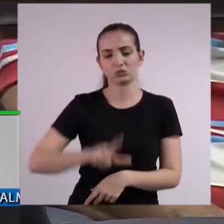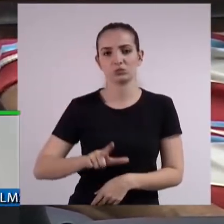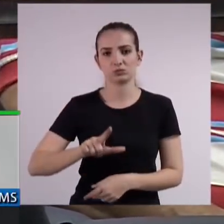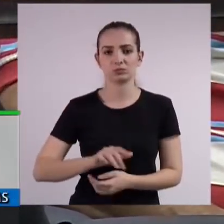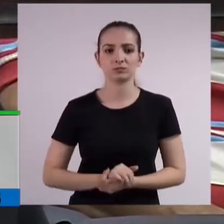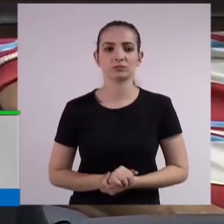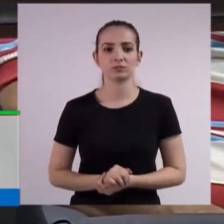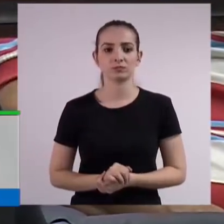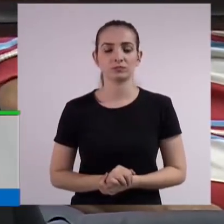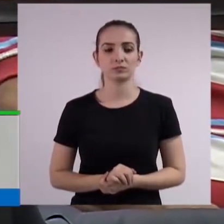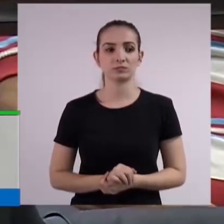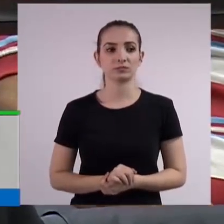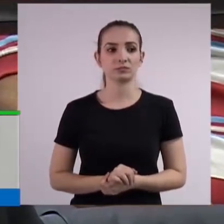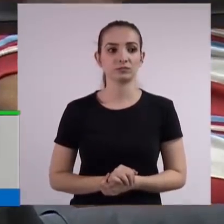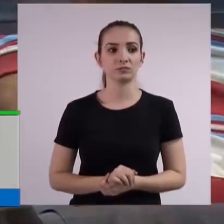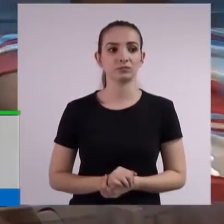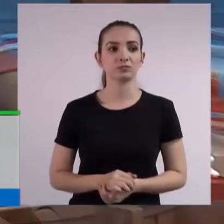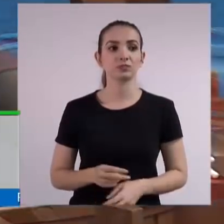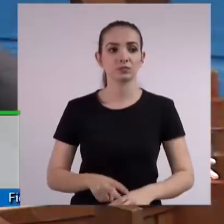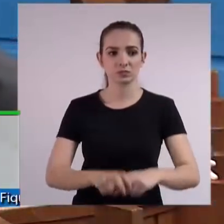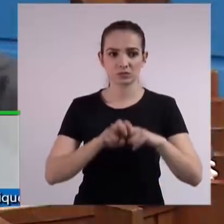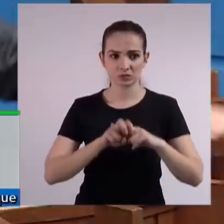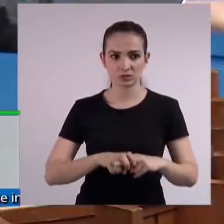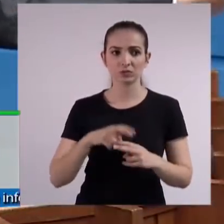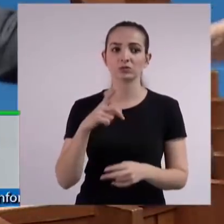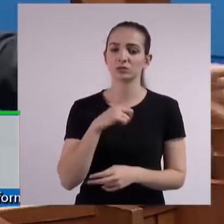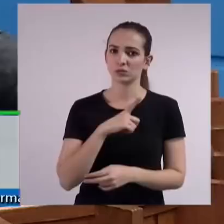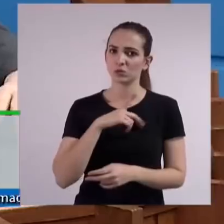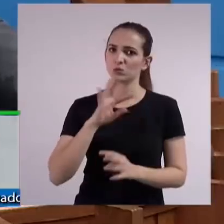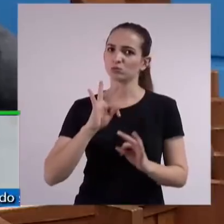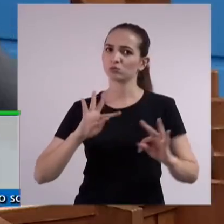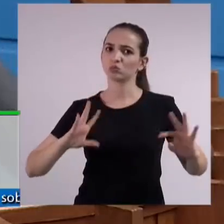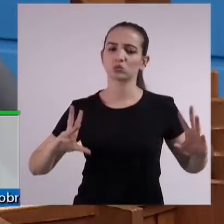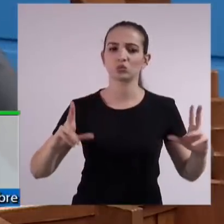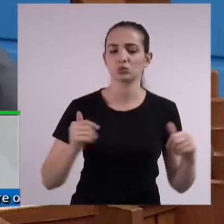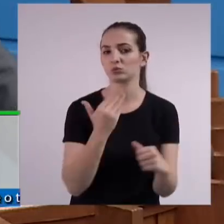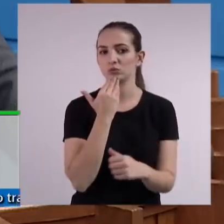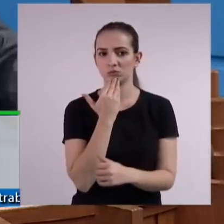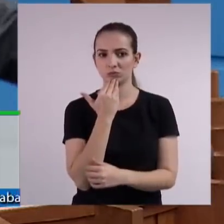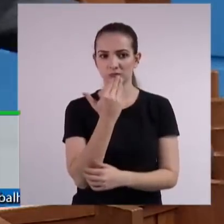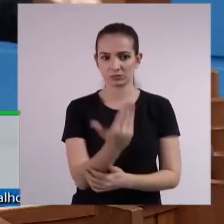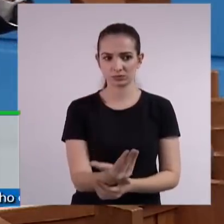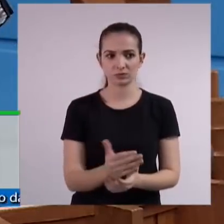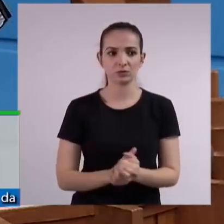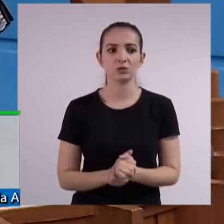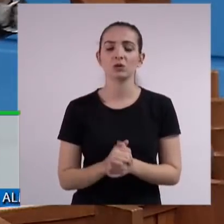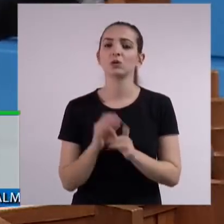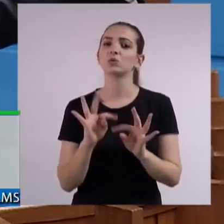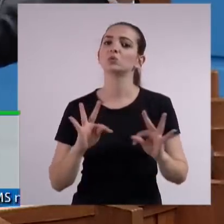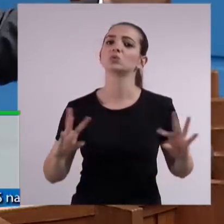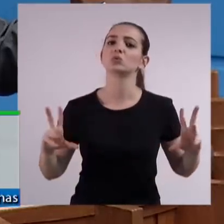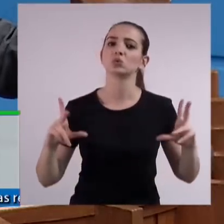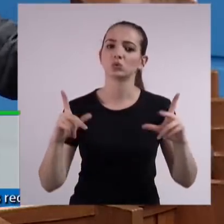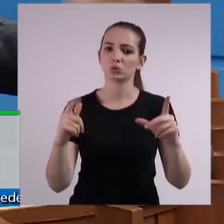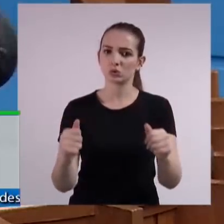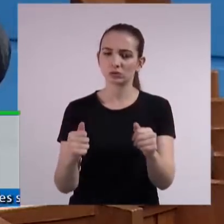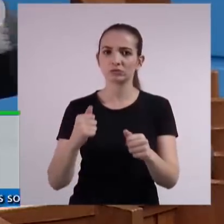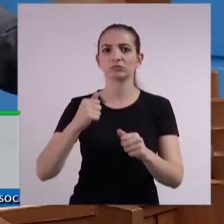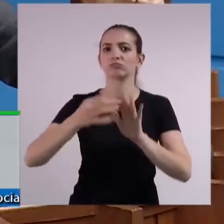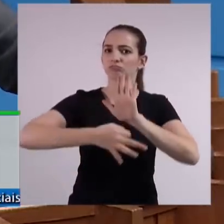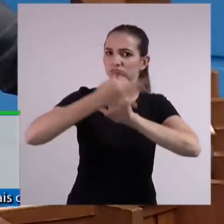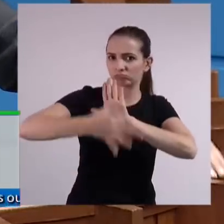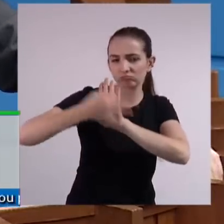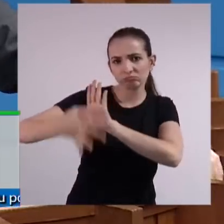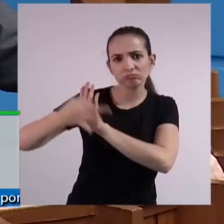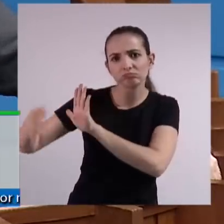Sul. E foi considerando todos estes apelos, todas estas falas,